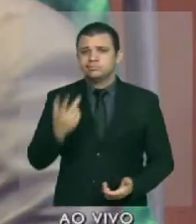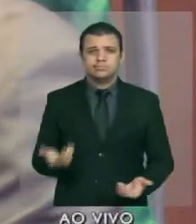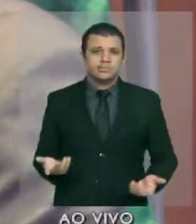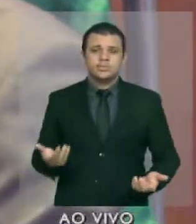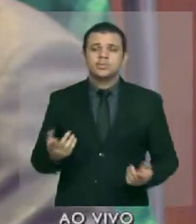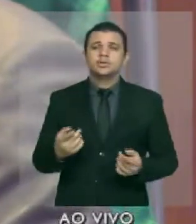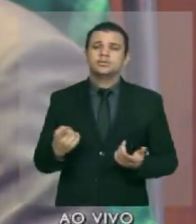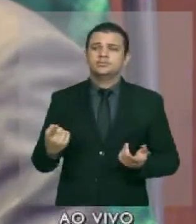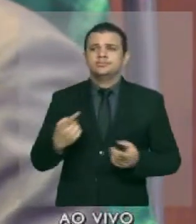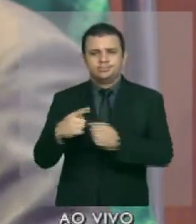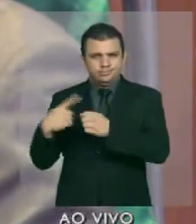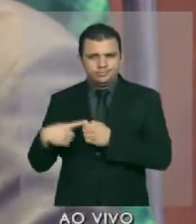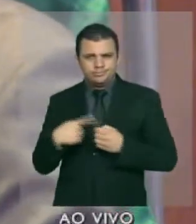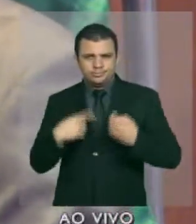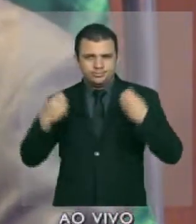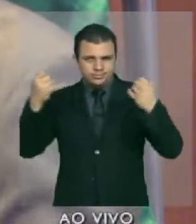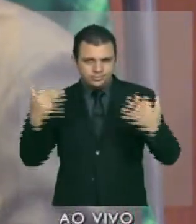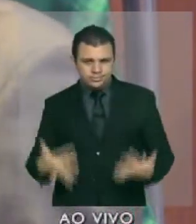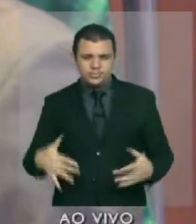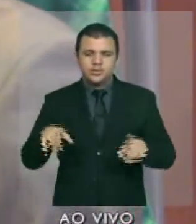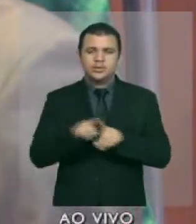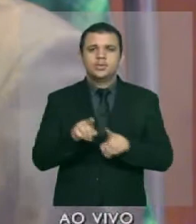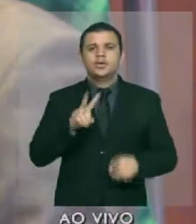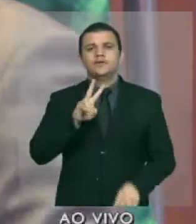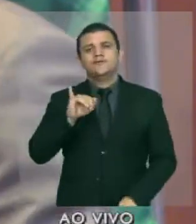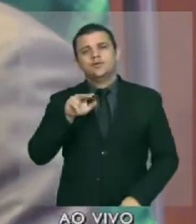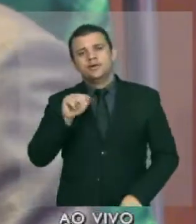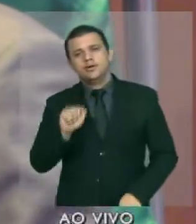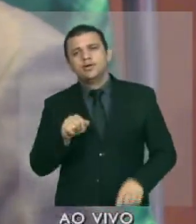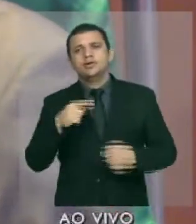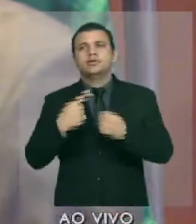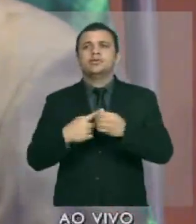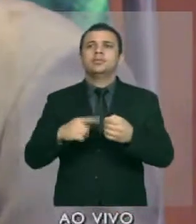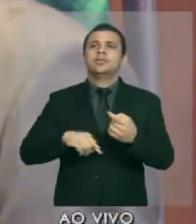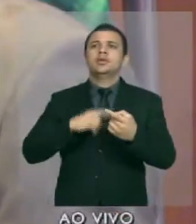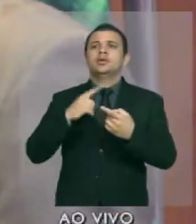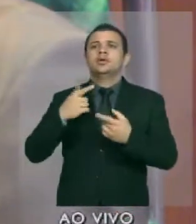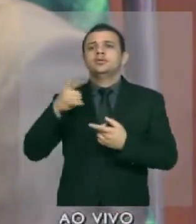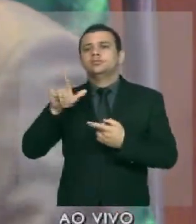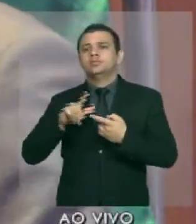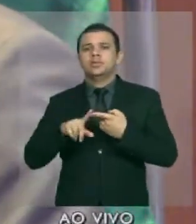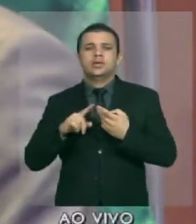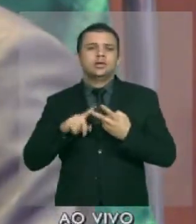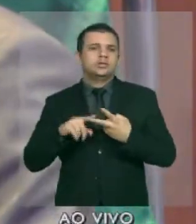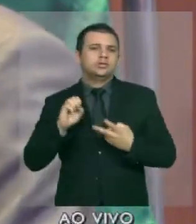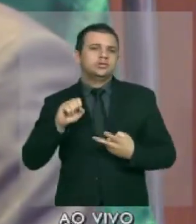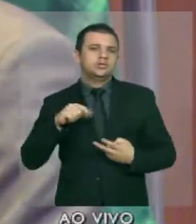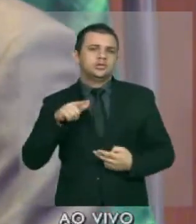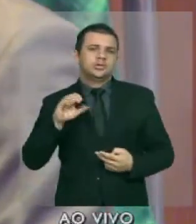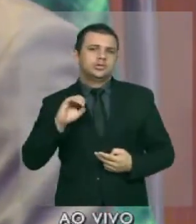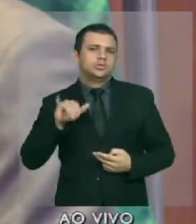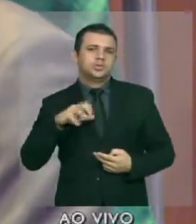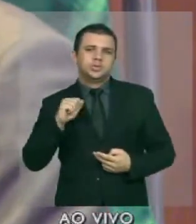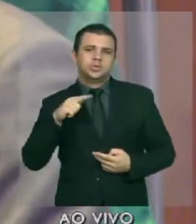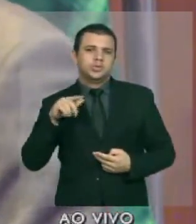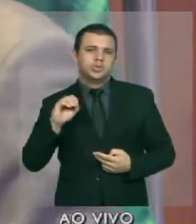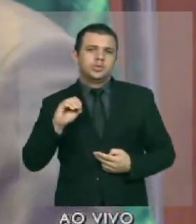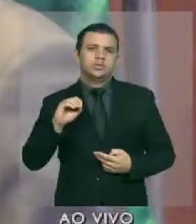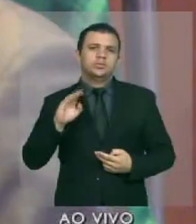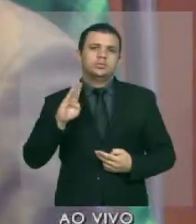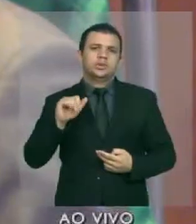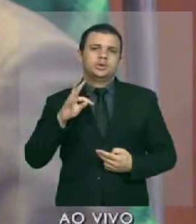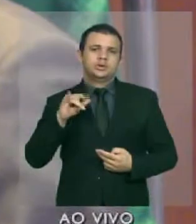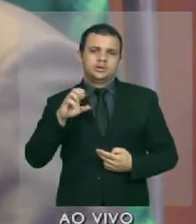que nós citamos aqui ainda pouco Viana São João Batista entre outros municípios maranhense eles